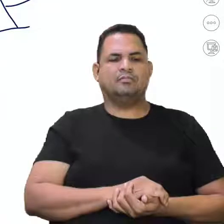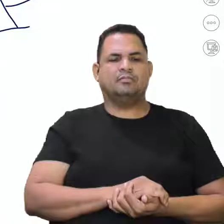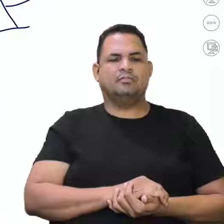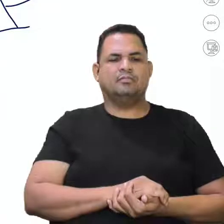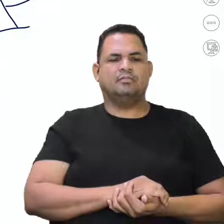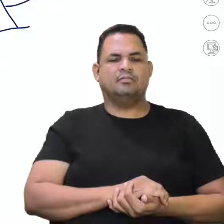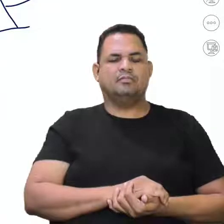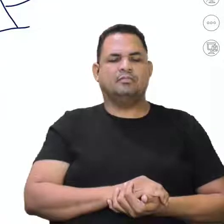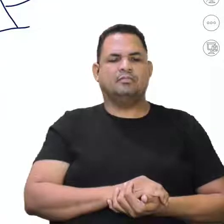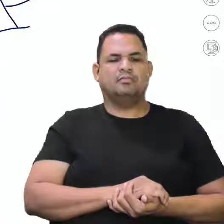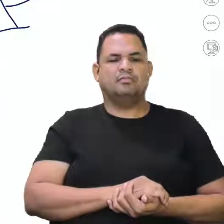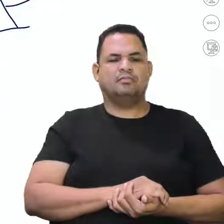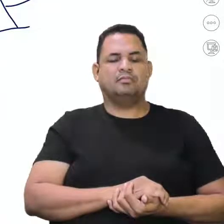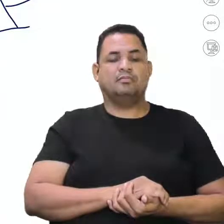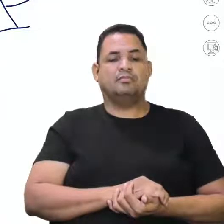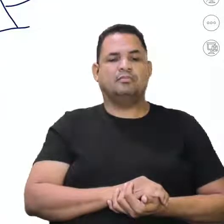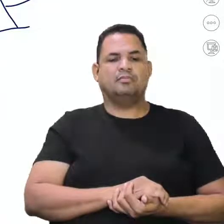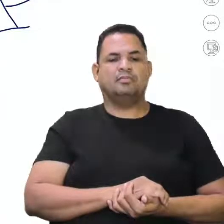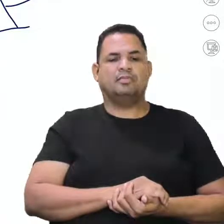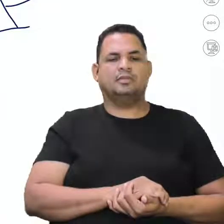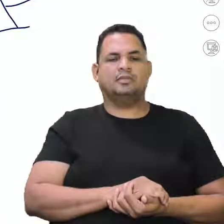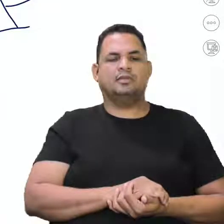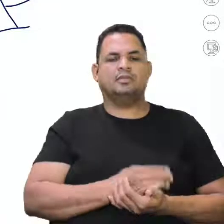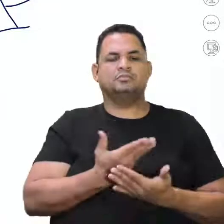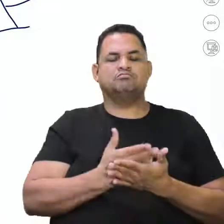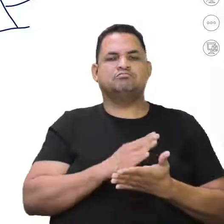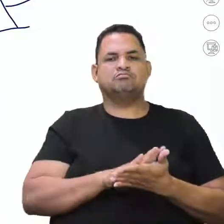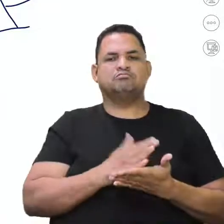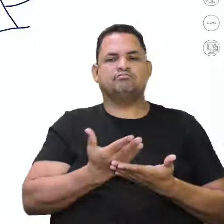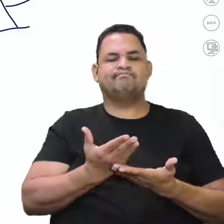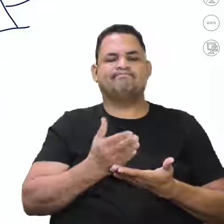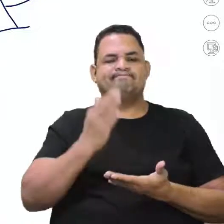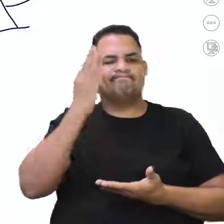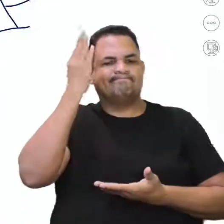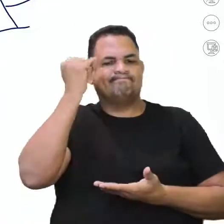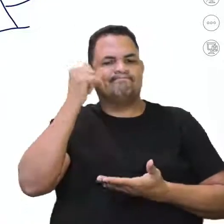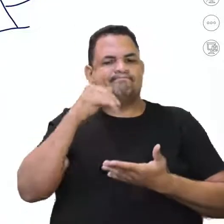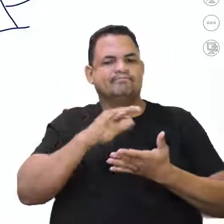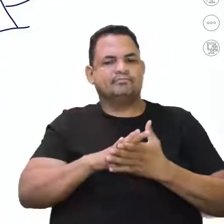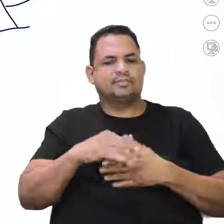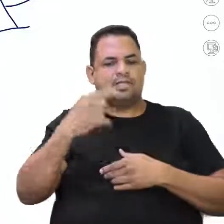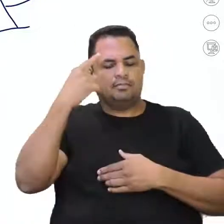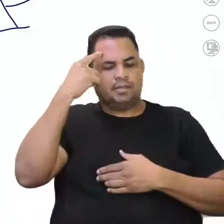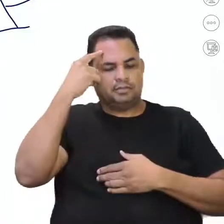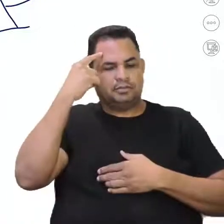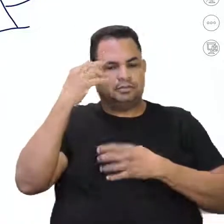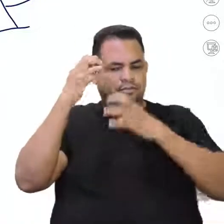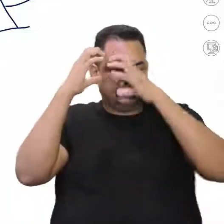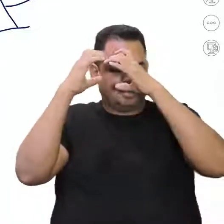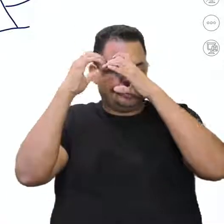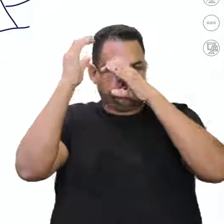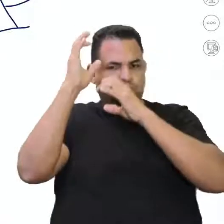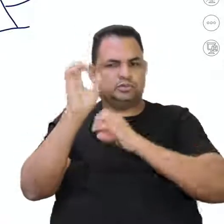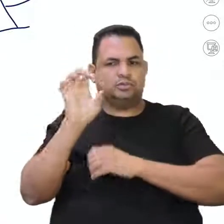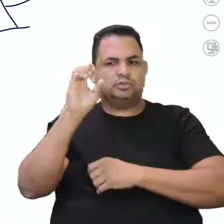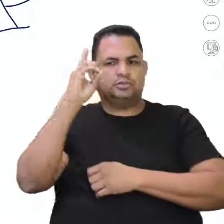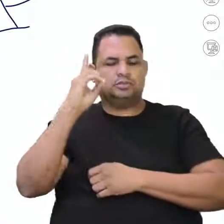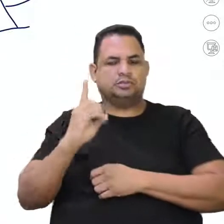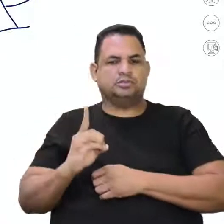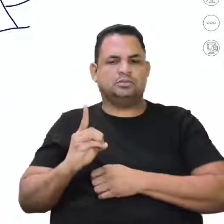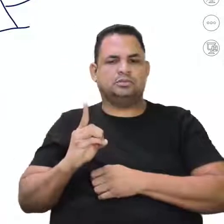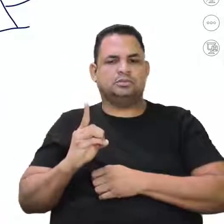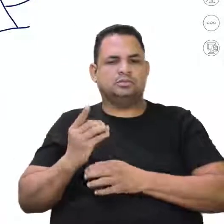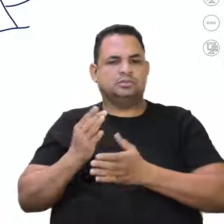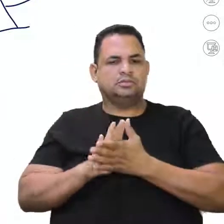very busy. Ou seja, aqui na tradução eu sei o seguinte, que a parte direita do cérebro